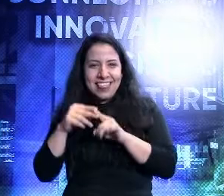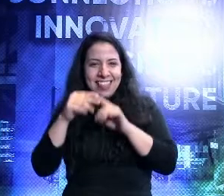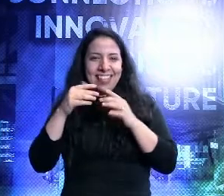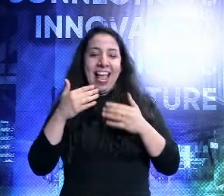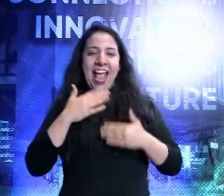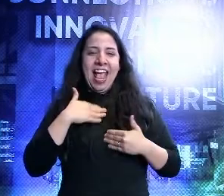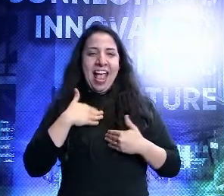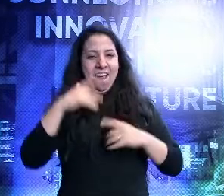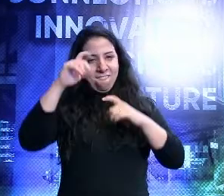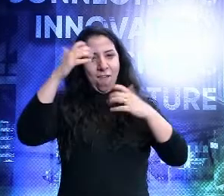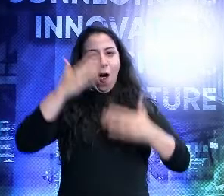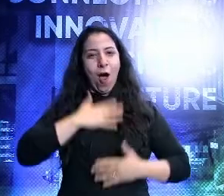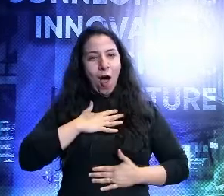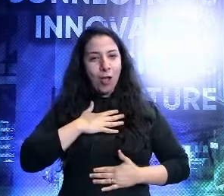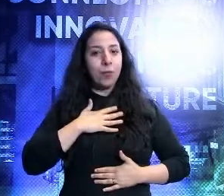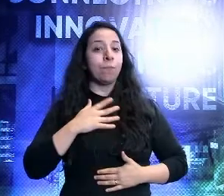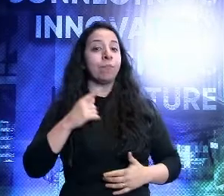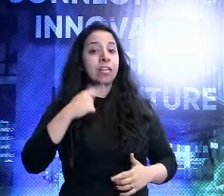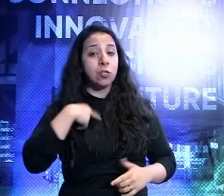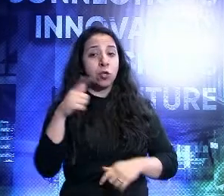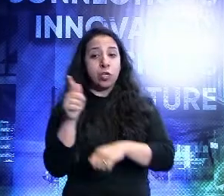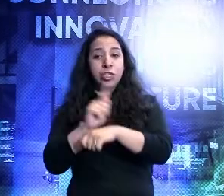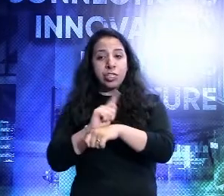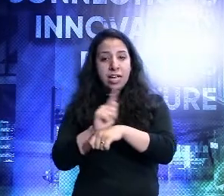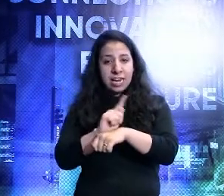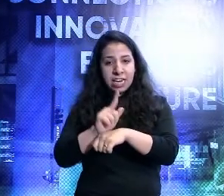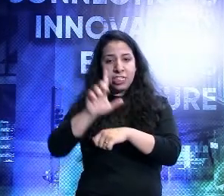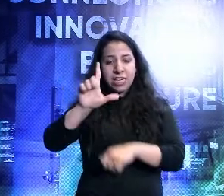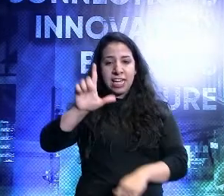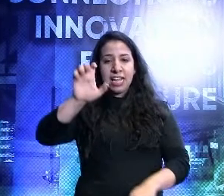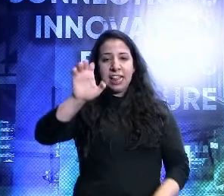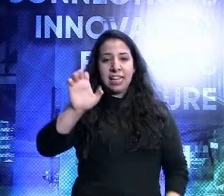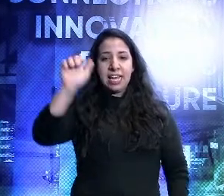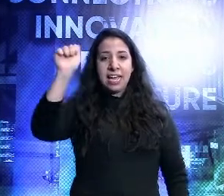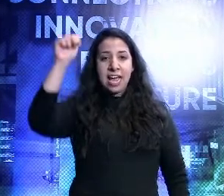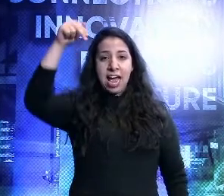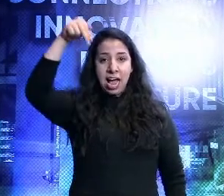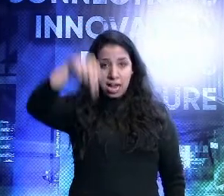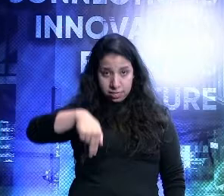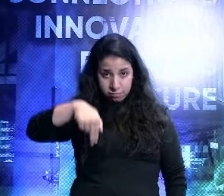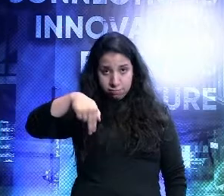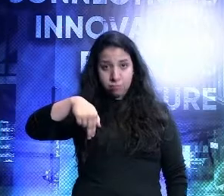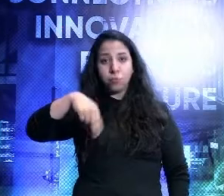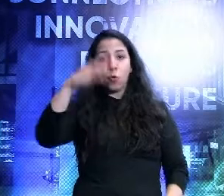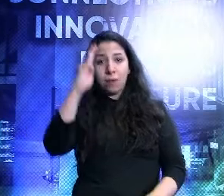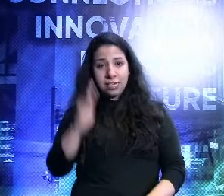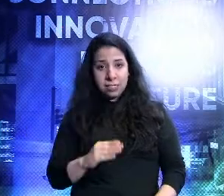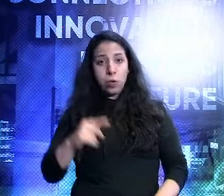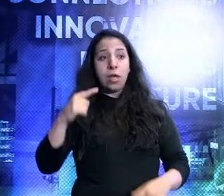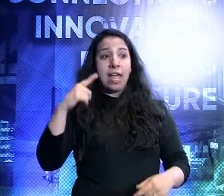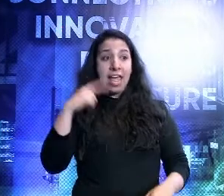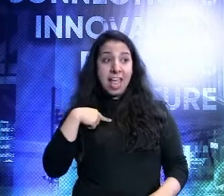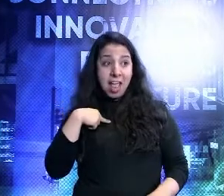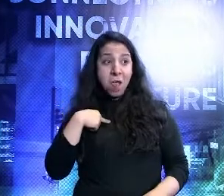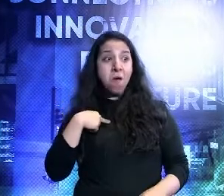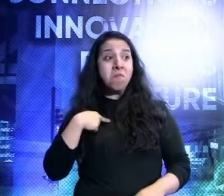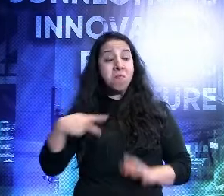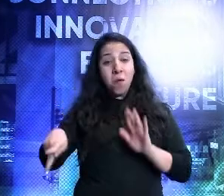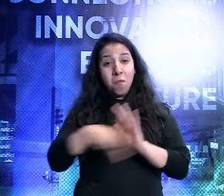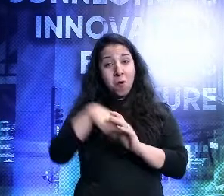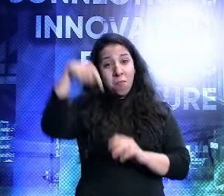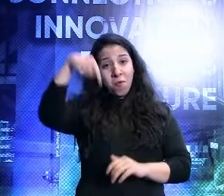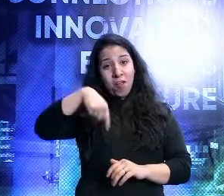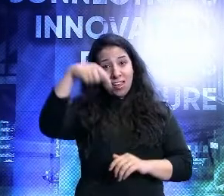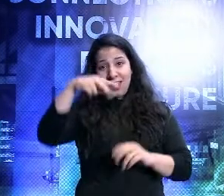Lean no Lean Institute Brasil, certo? Sul de Florianópolis, Santa Catarina. Ei, que legal, né? Um evento presencial, depois de tanto